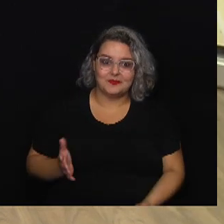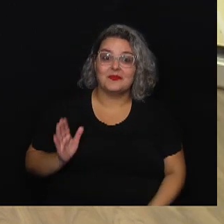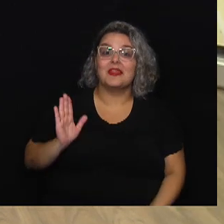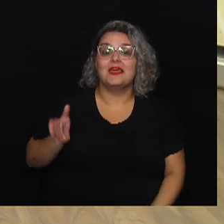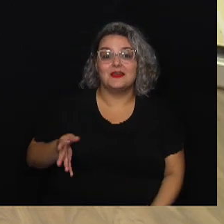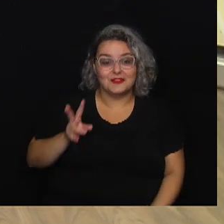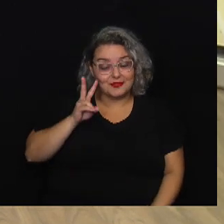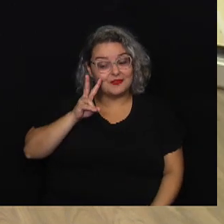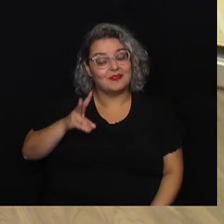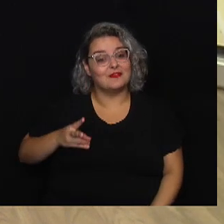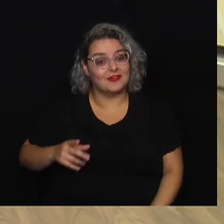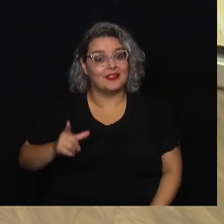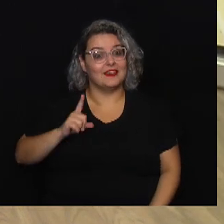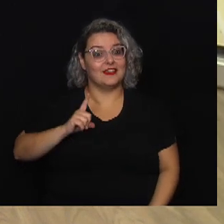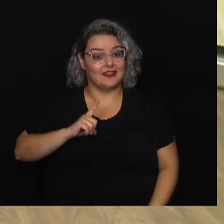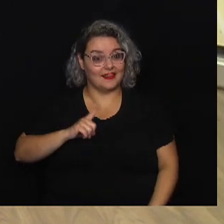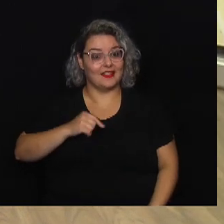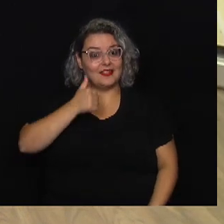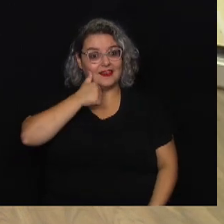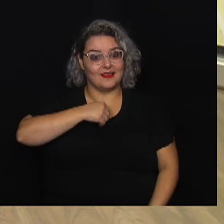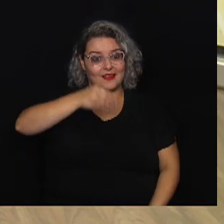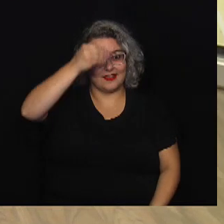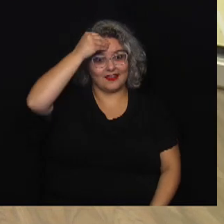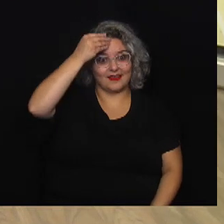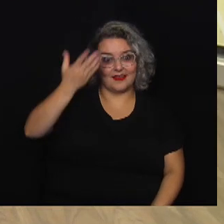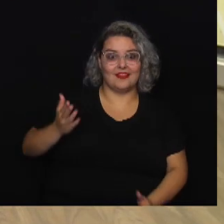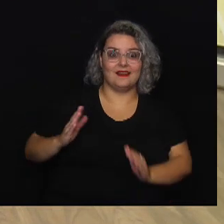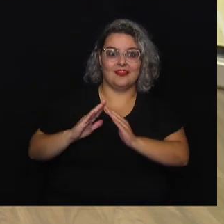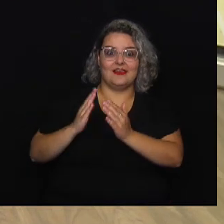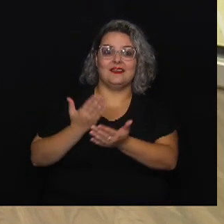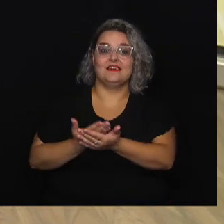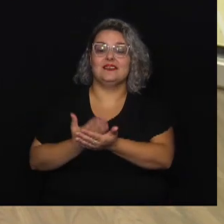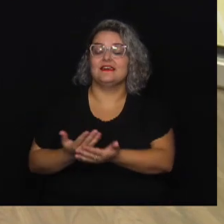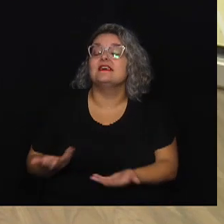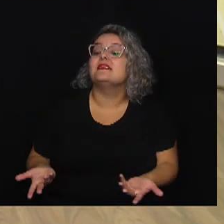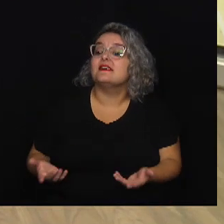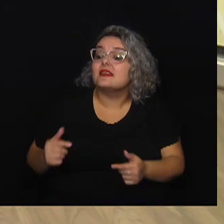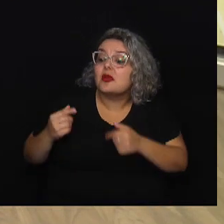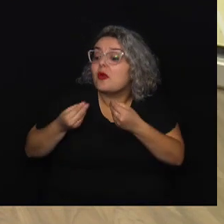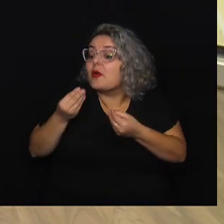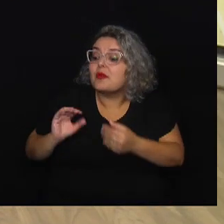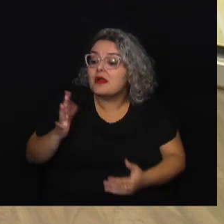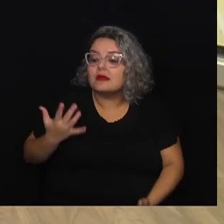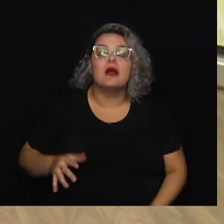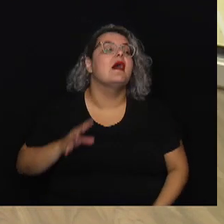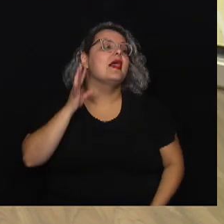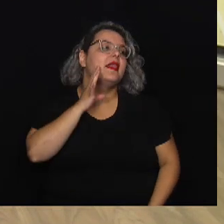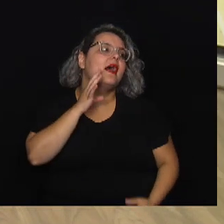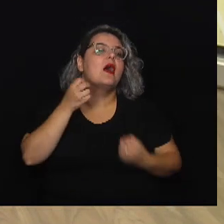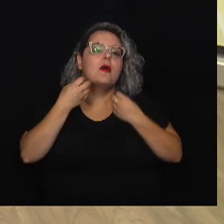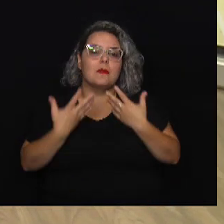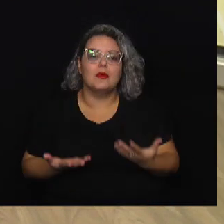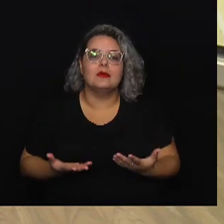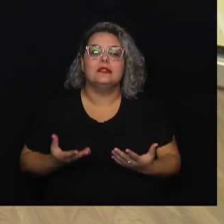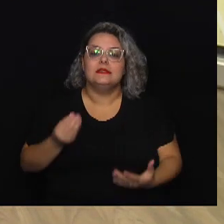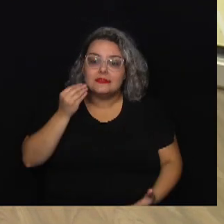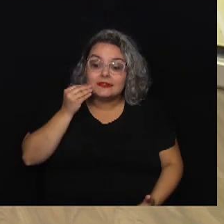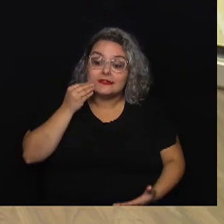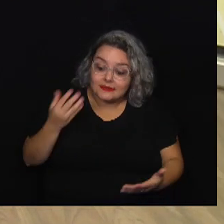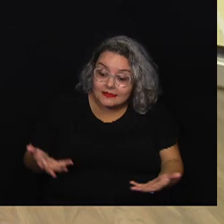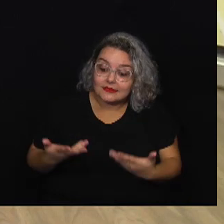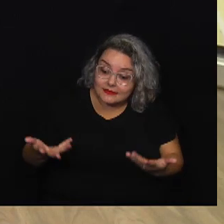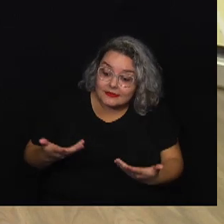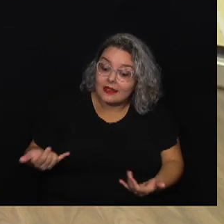presenciei, viu? Eu tenho uma sobrinha pequena, eu perguntei, e a escola? E a resposta foi exatamente isso, né? É legal, é bom e a gente fica tentando tirar alguma